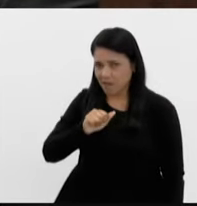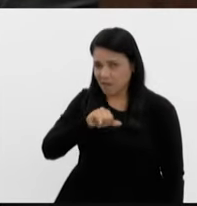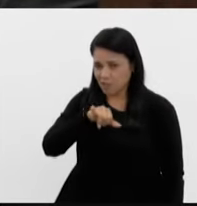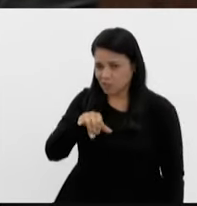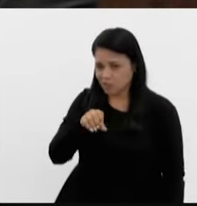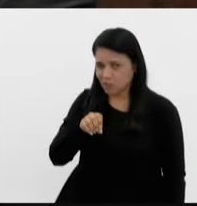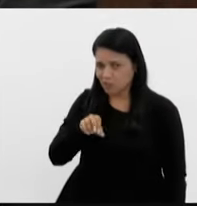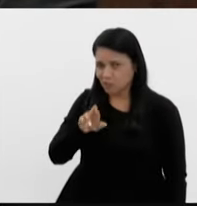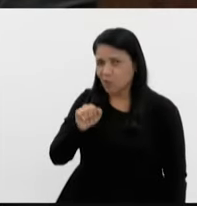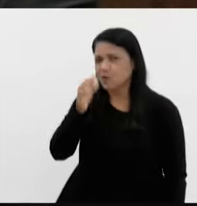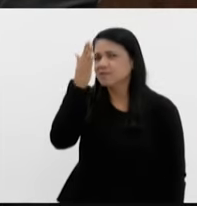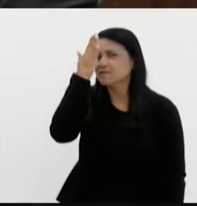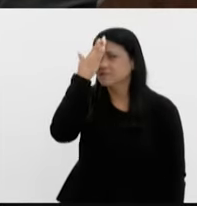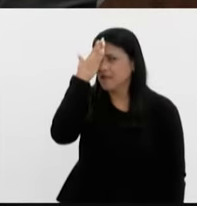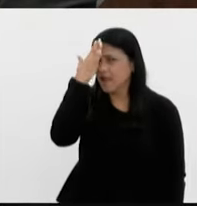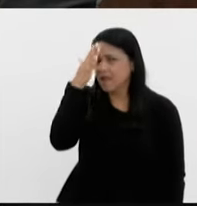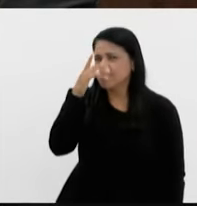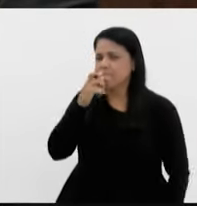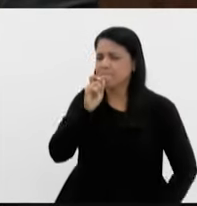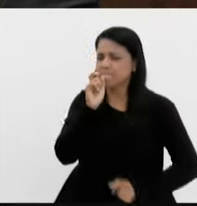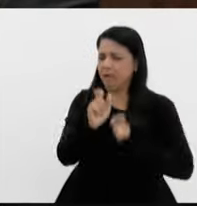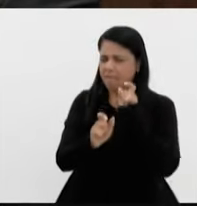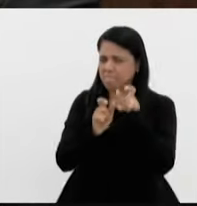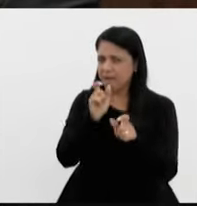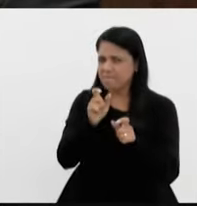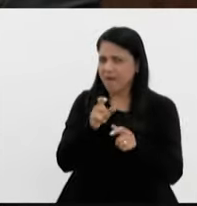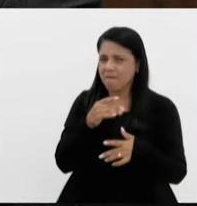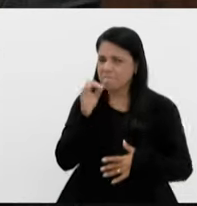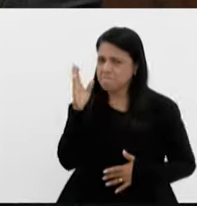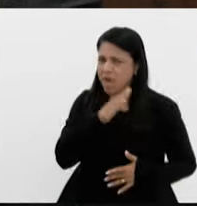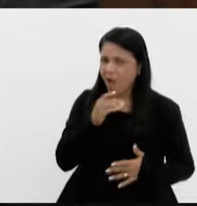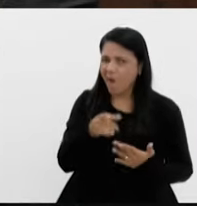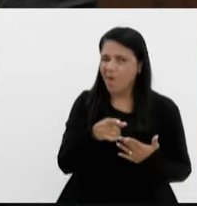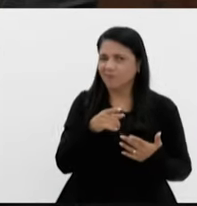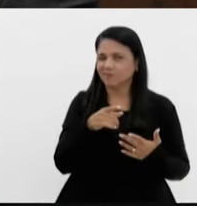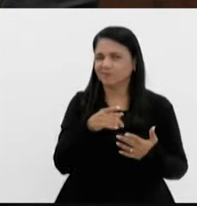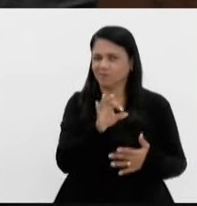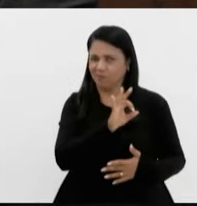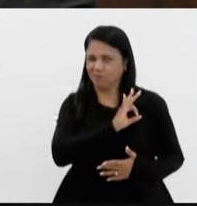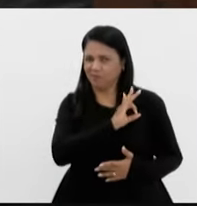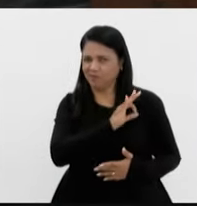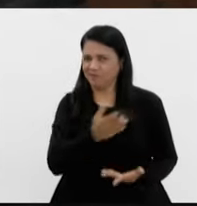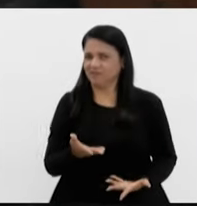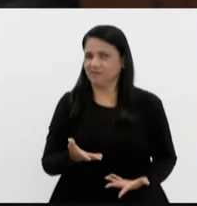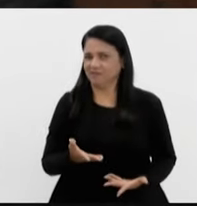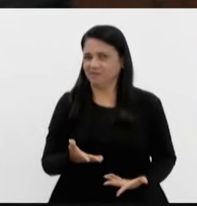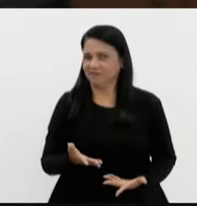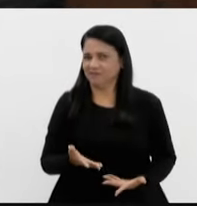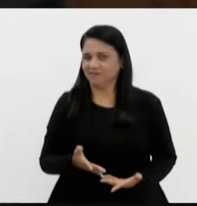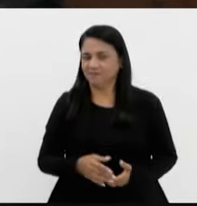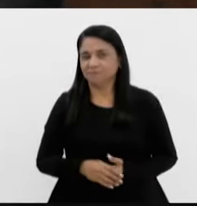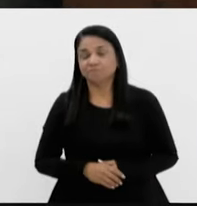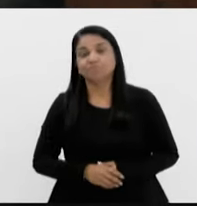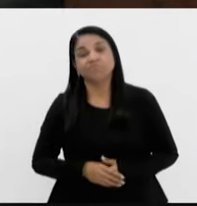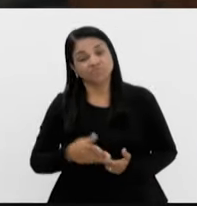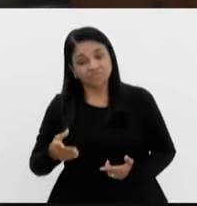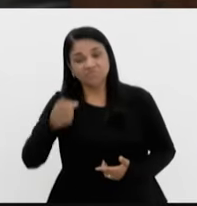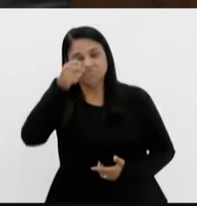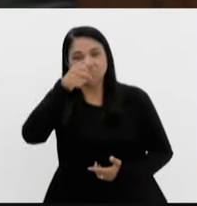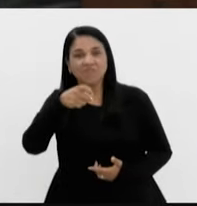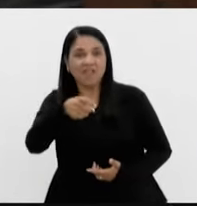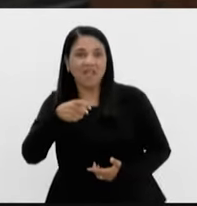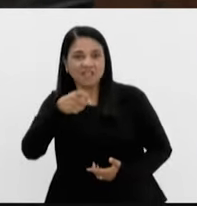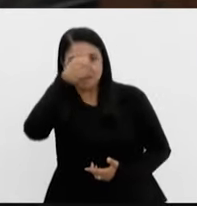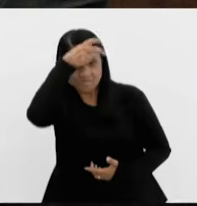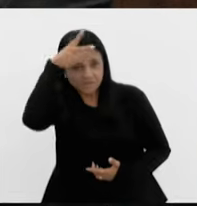ganso falando da polícia e refutou com veemência E aí o tal Rodrigo Neves juntou a